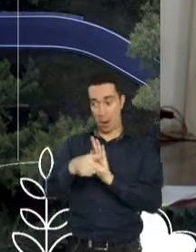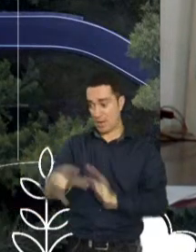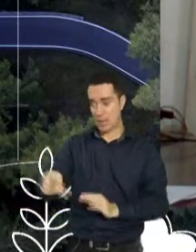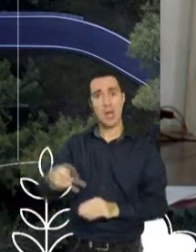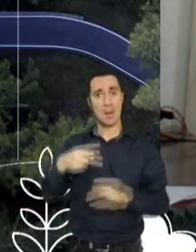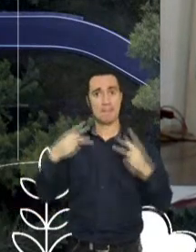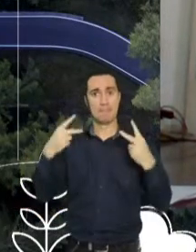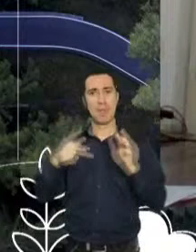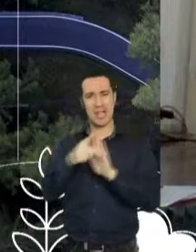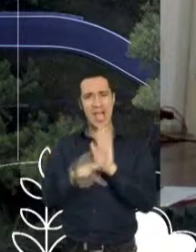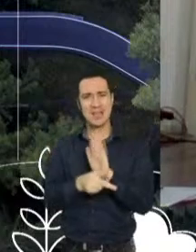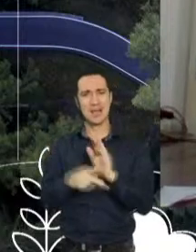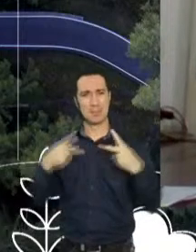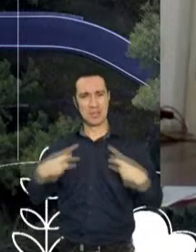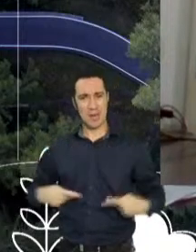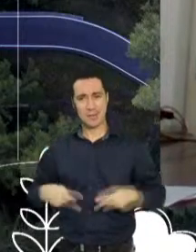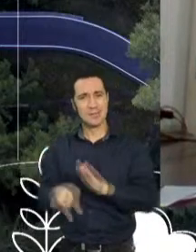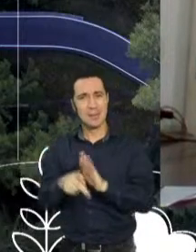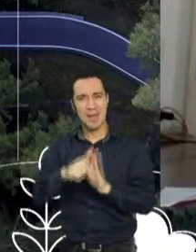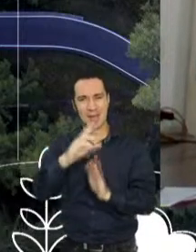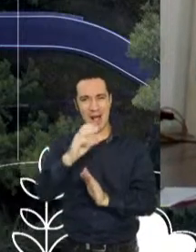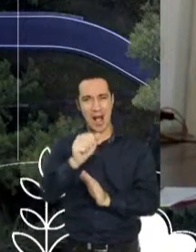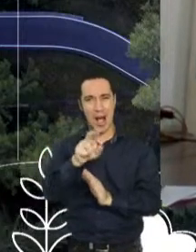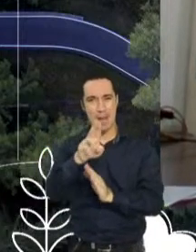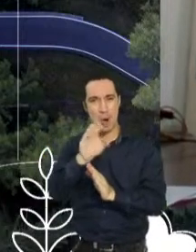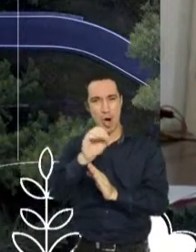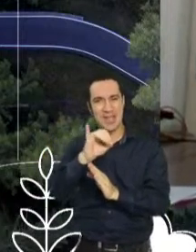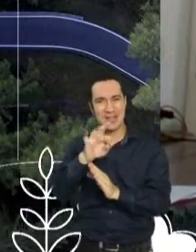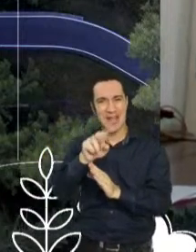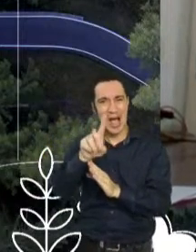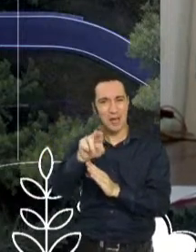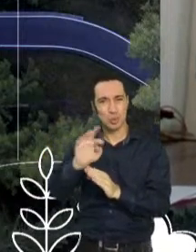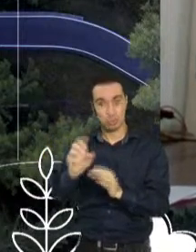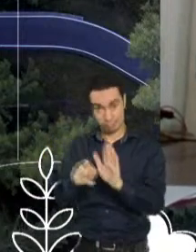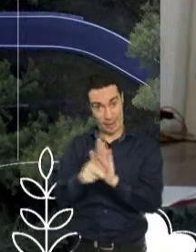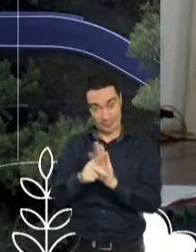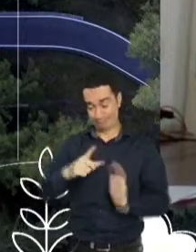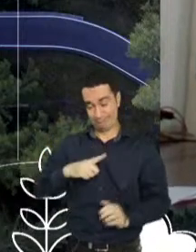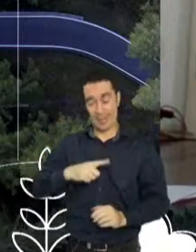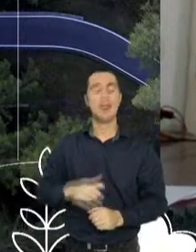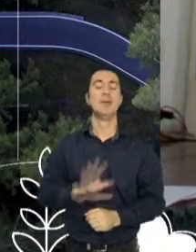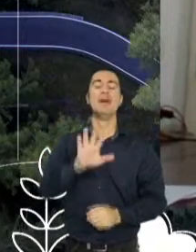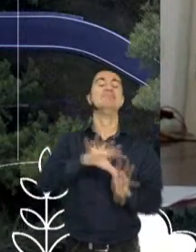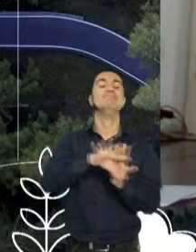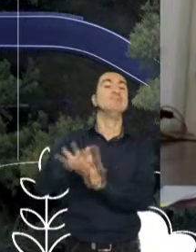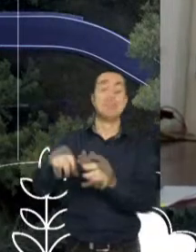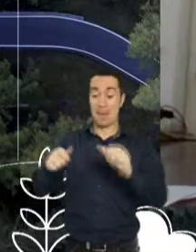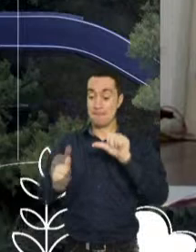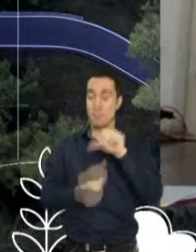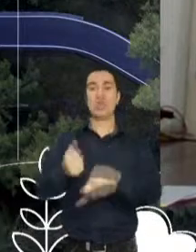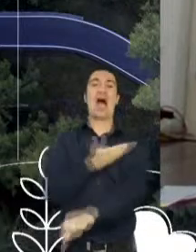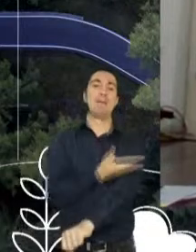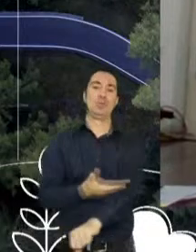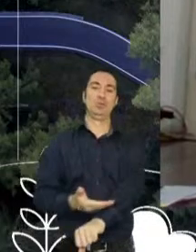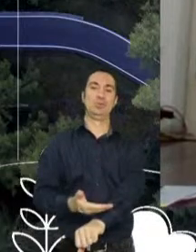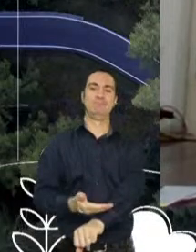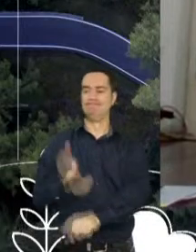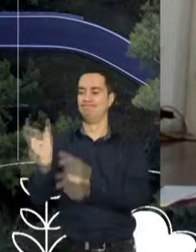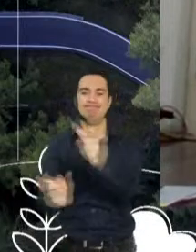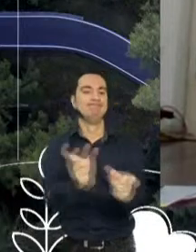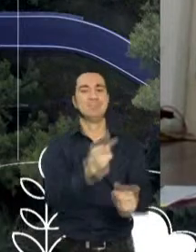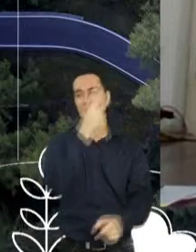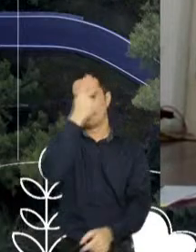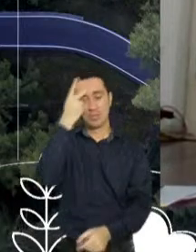carboidrato através da celulose. Então, o que acontece? Você tem que mudar os hábitos.